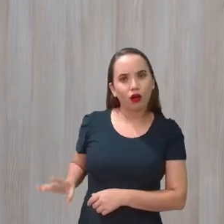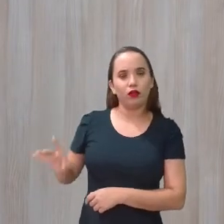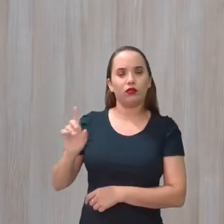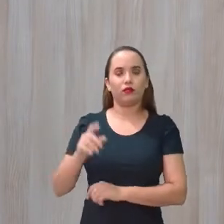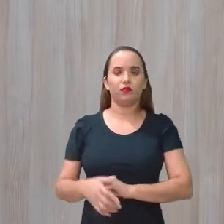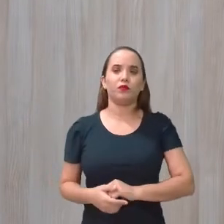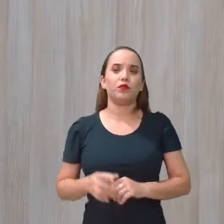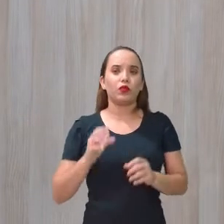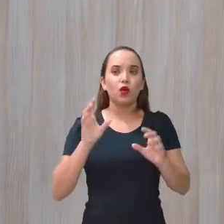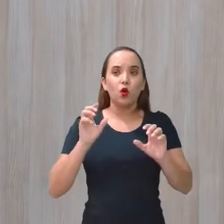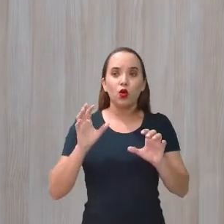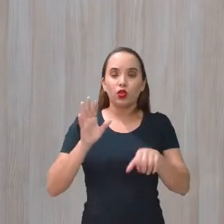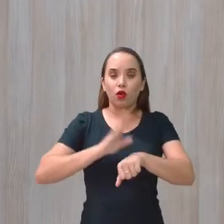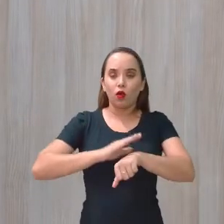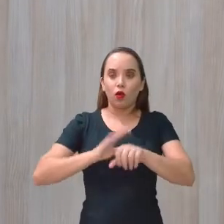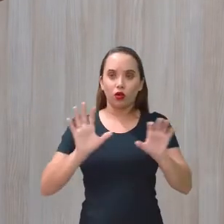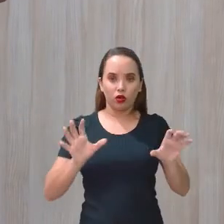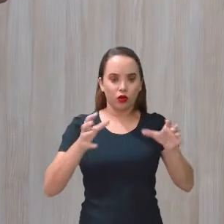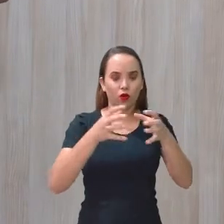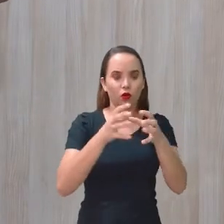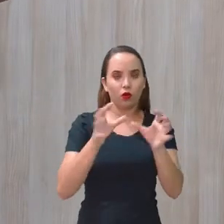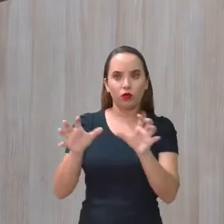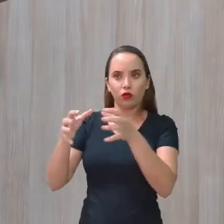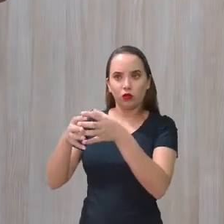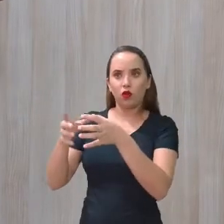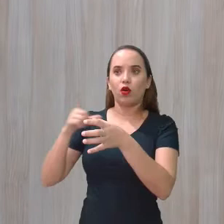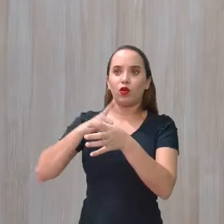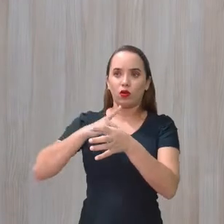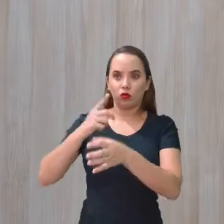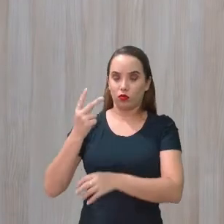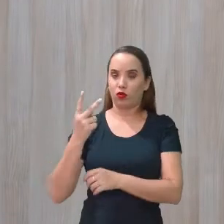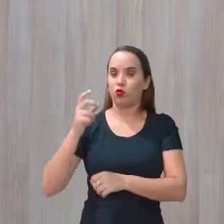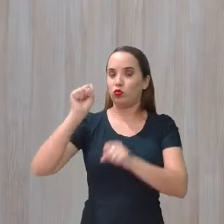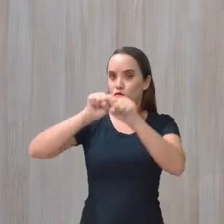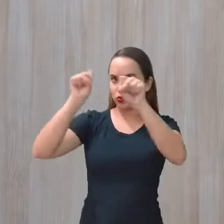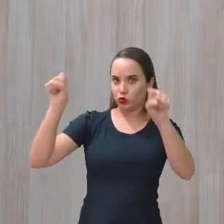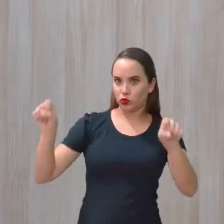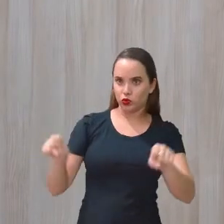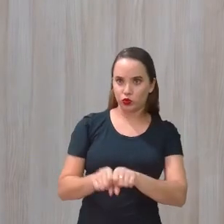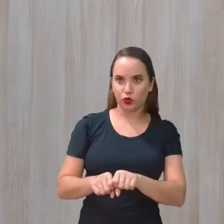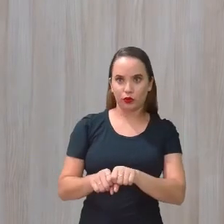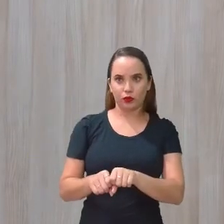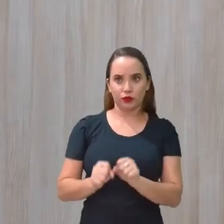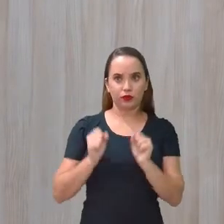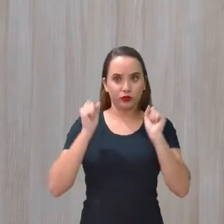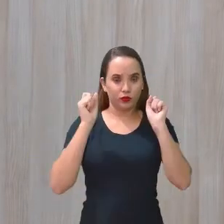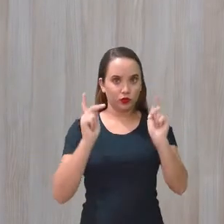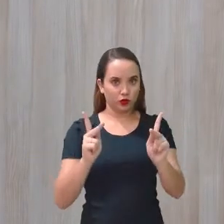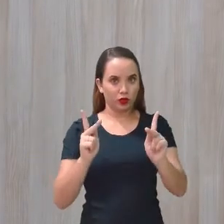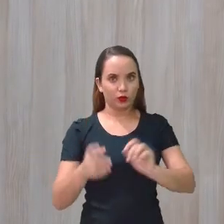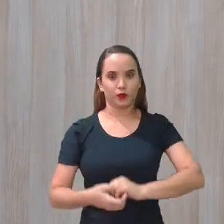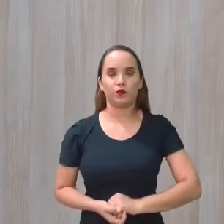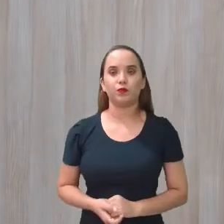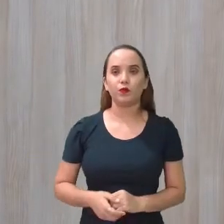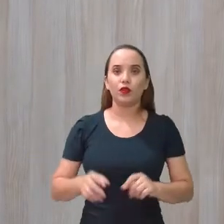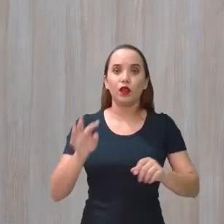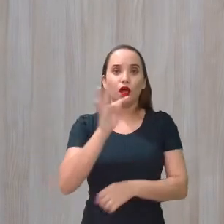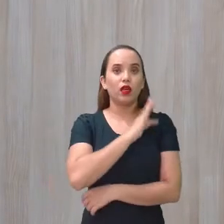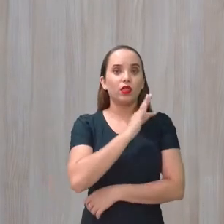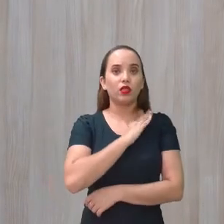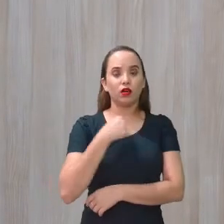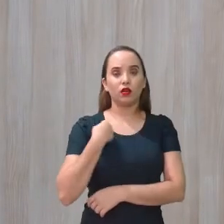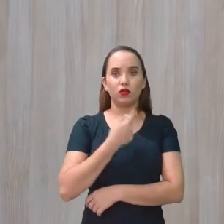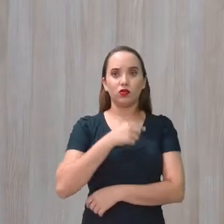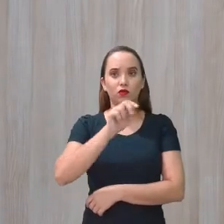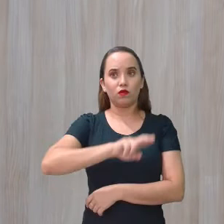eu agrupo mais de uma equação, eu tenho um sistema de equações, tá certo? As técnicas que a gente vai